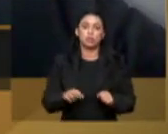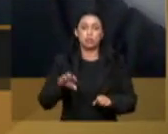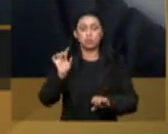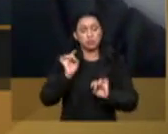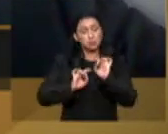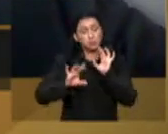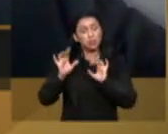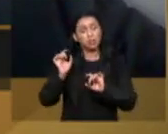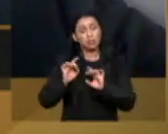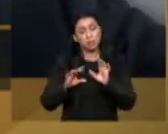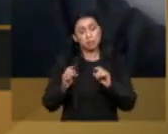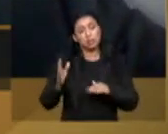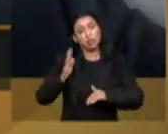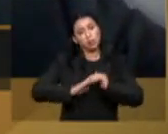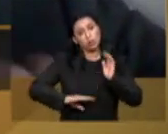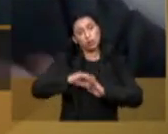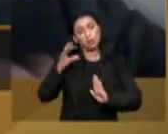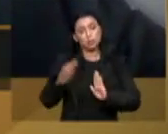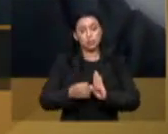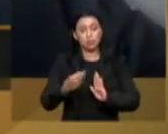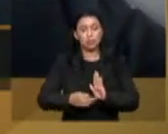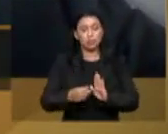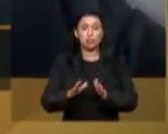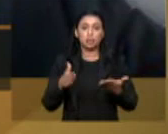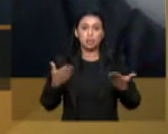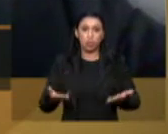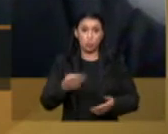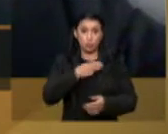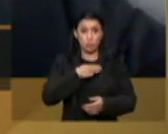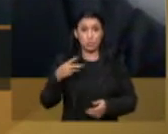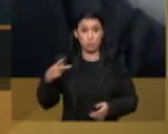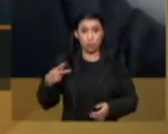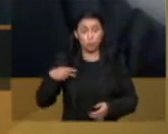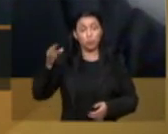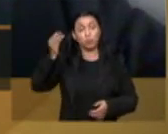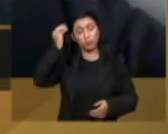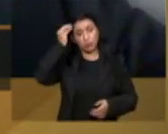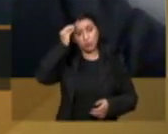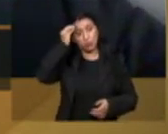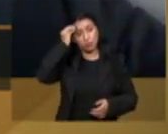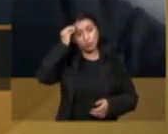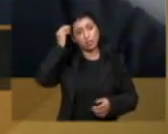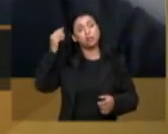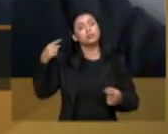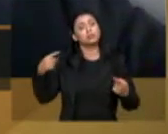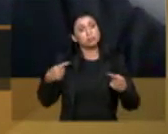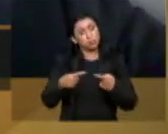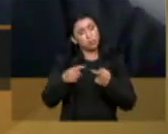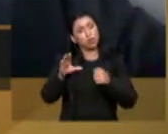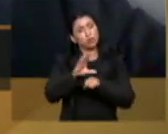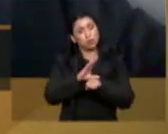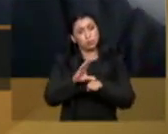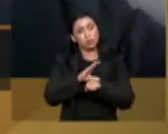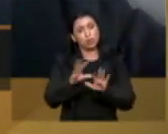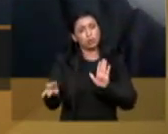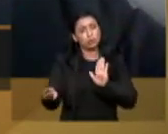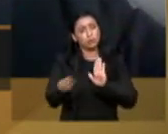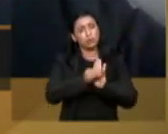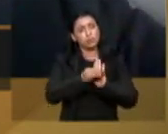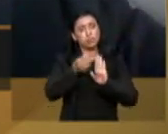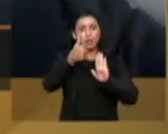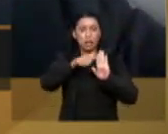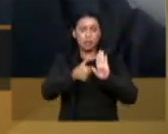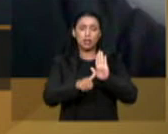de exercício de competência. É por isso que o Ministério Público entende que é constitucional o dispositivo sob